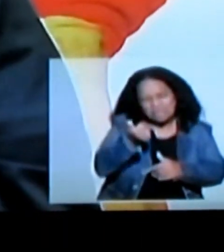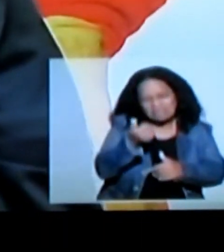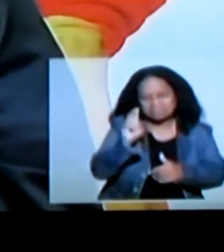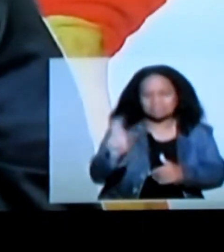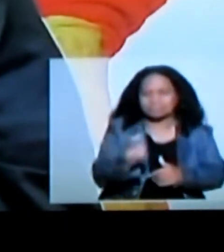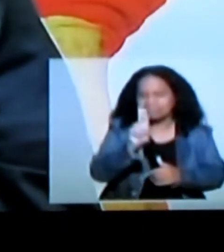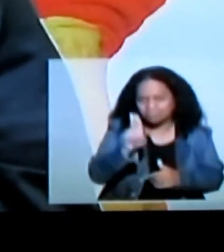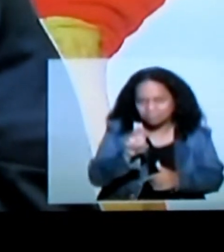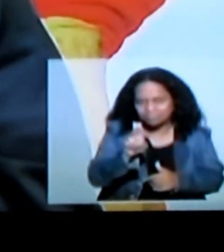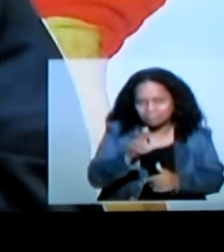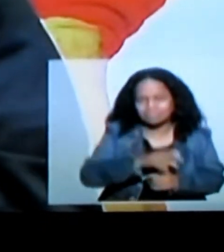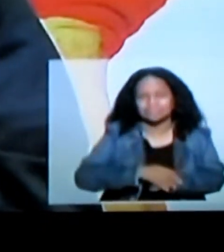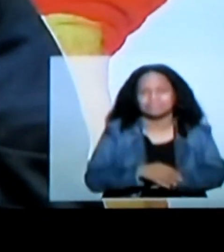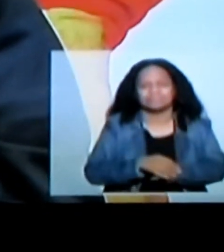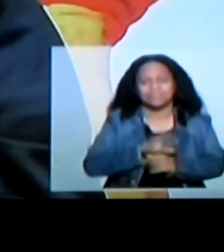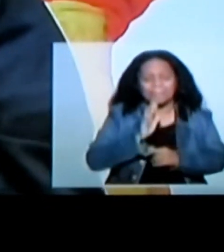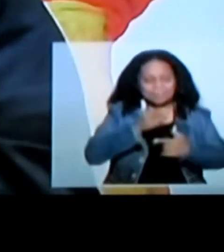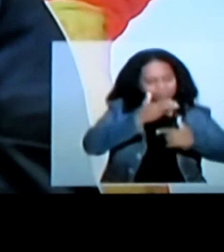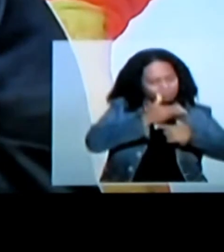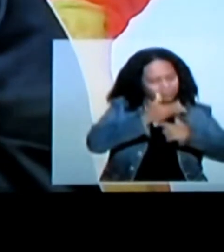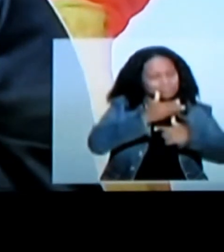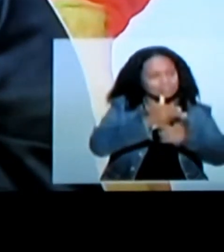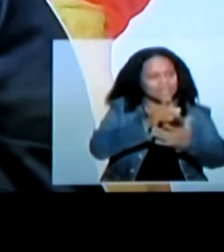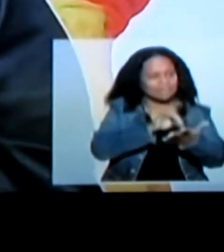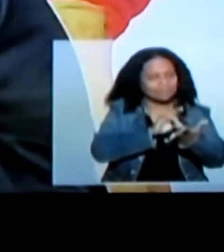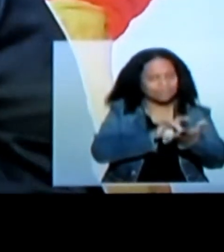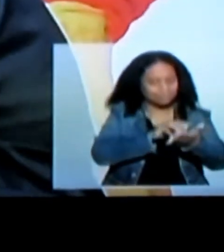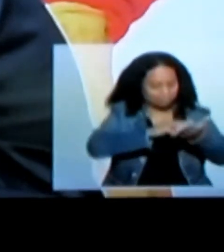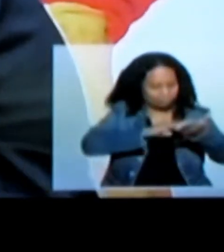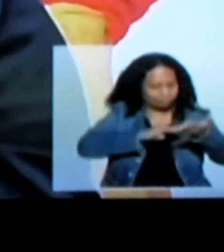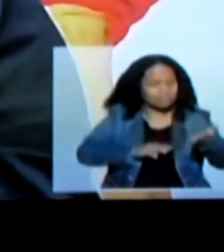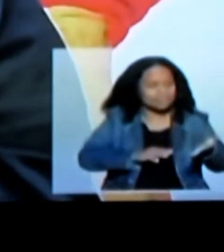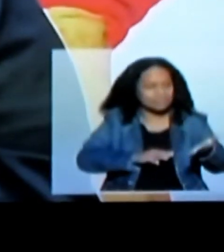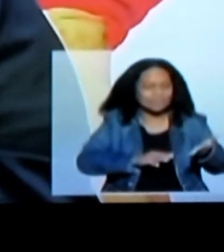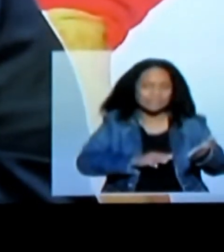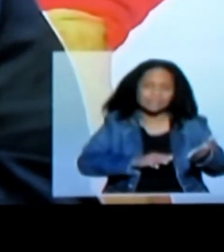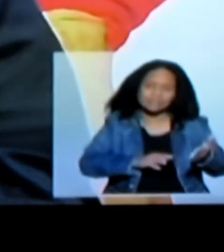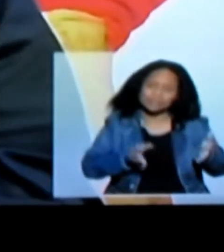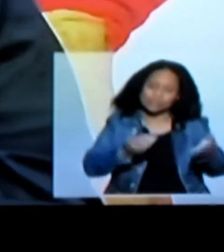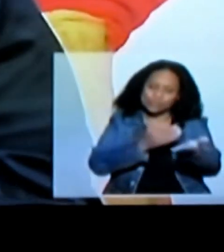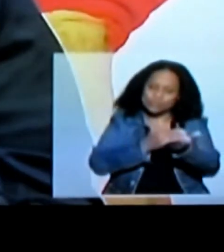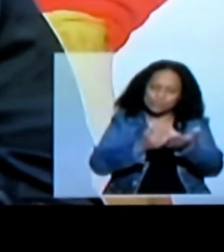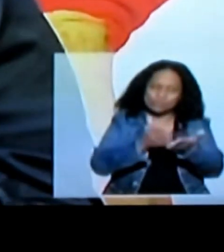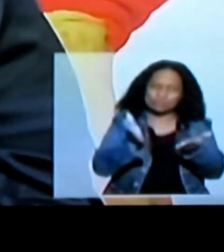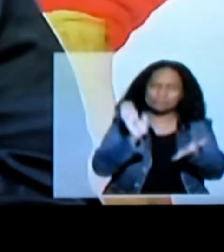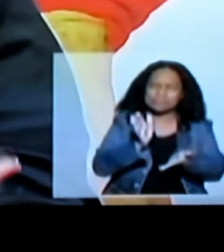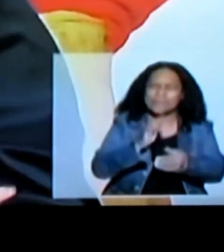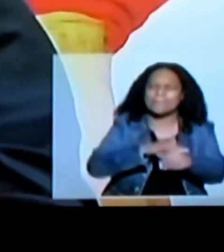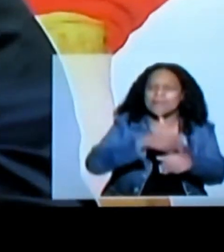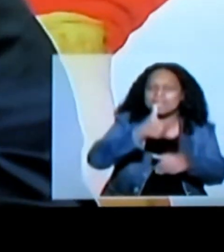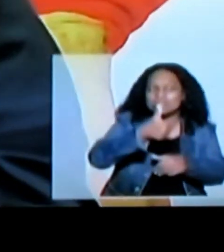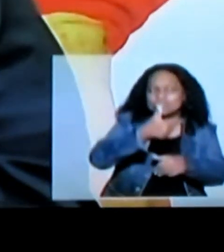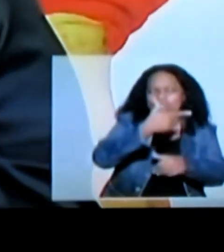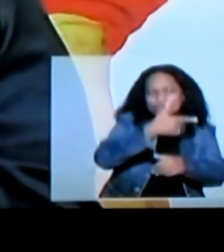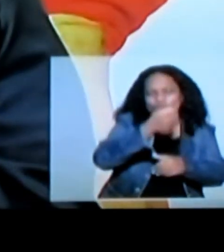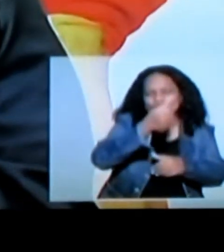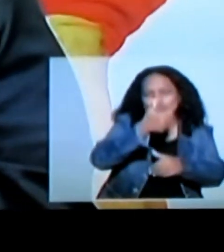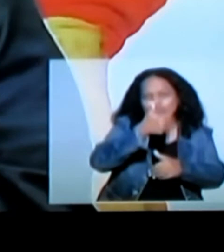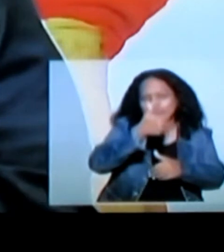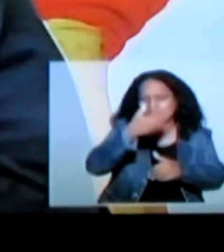e aí eu comecei a utilizar. Então, mas gravar vídeo mesmo com resenha, por exemplo, isso começou mais em